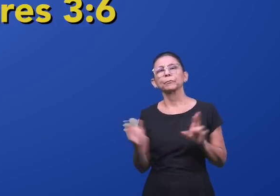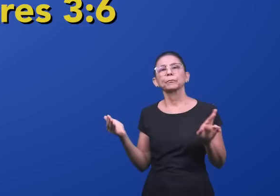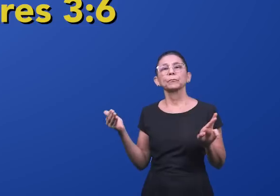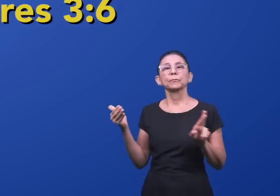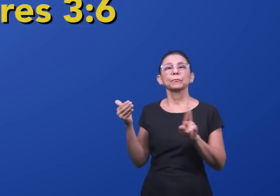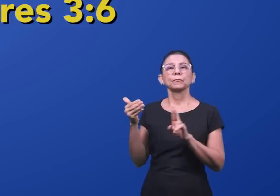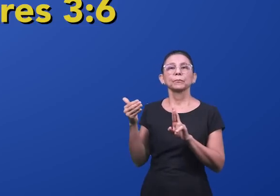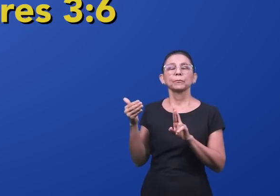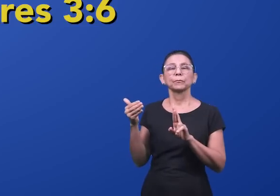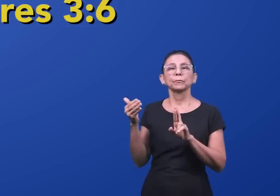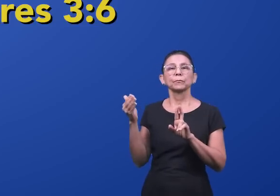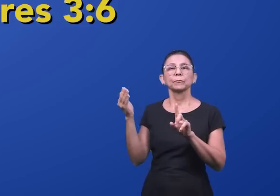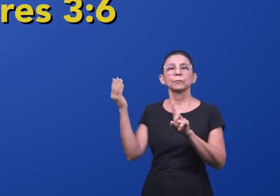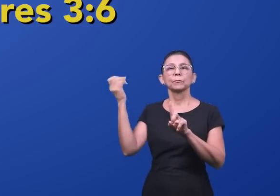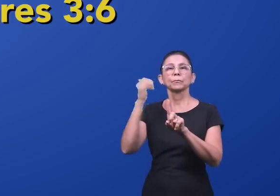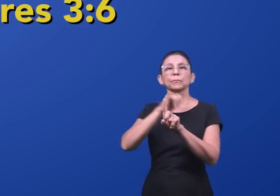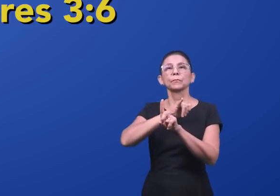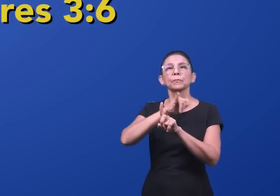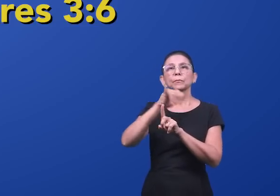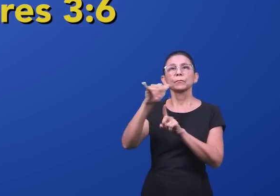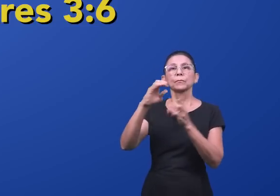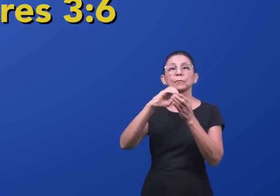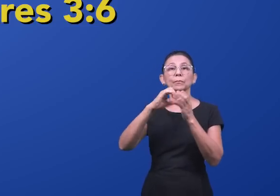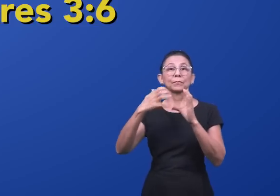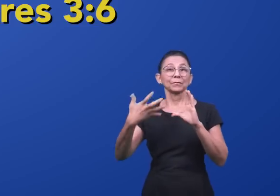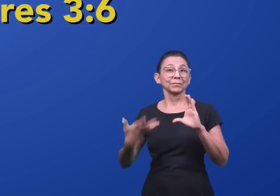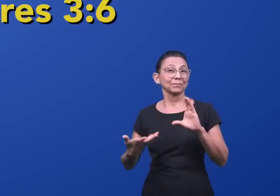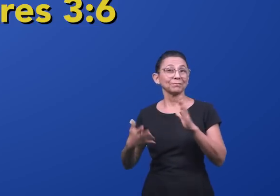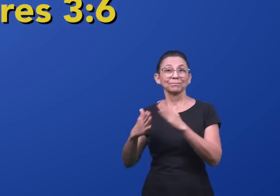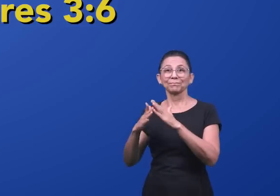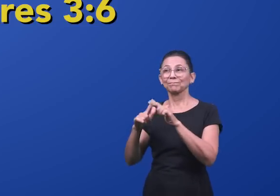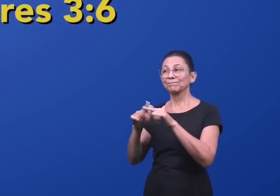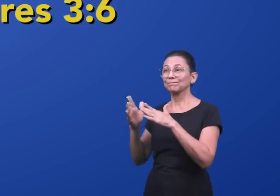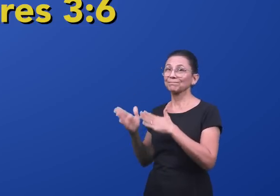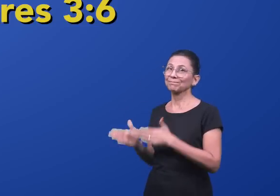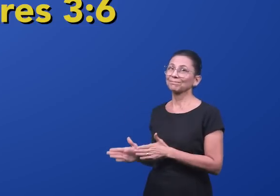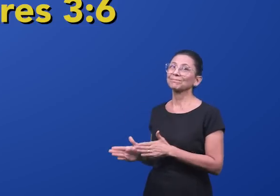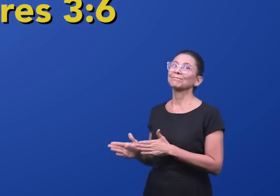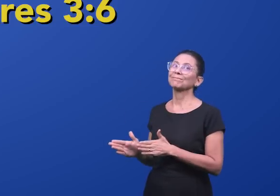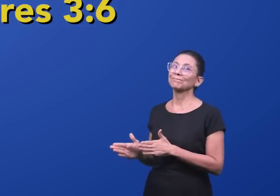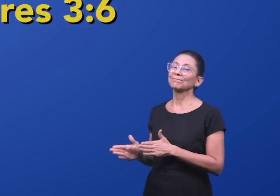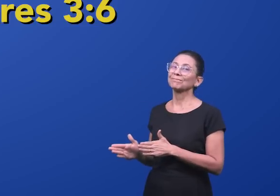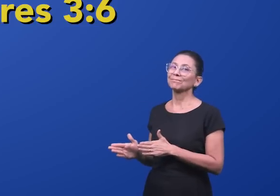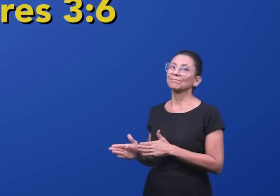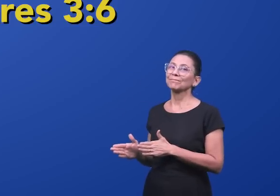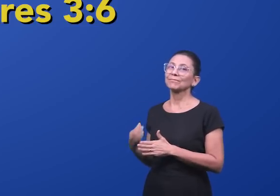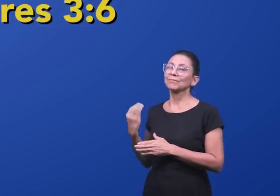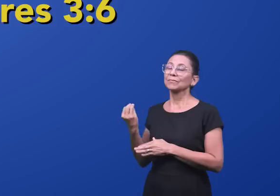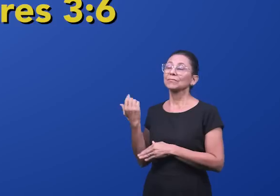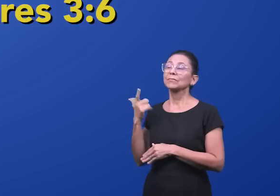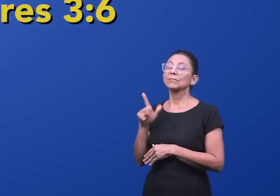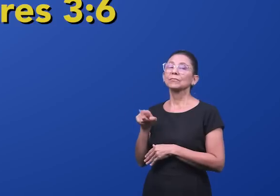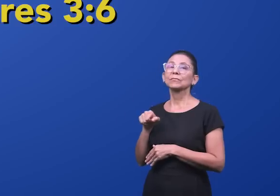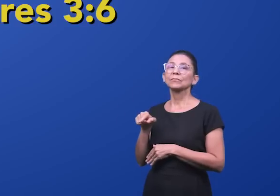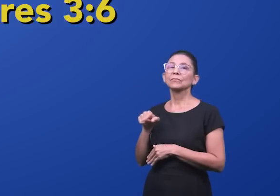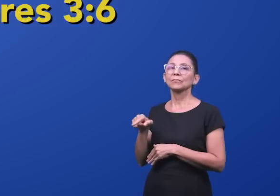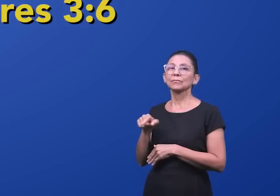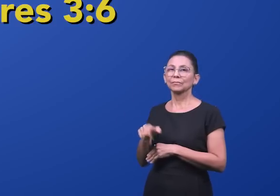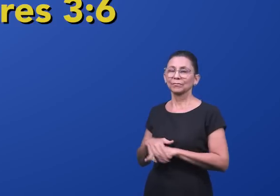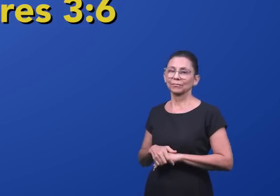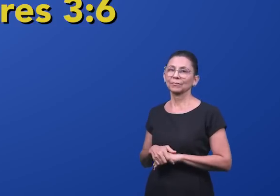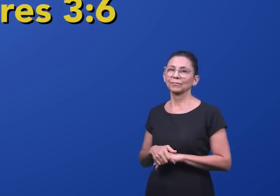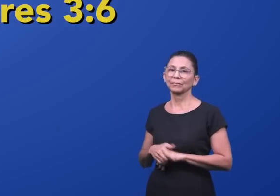de uma pergunta que se refere profeticamente a características da igreja fiel e à maneira como